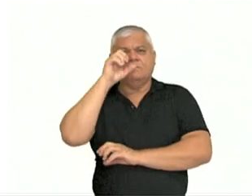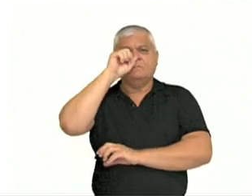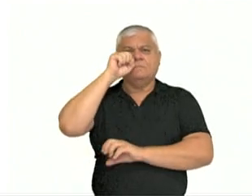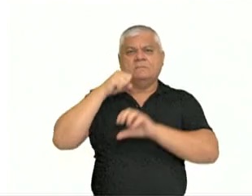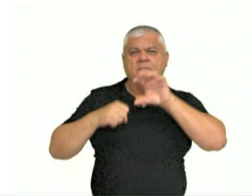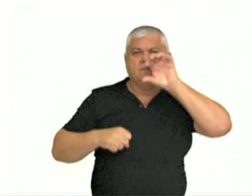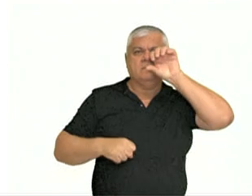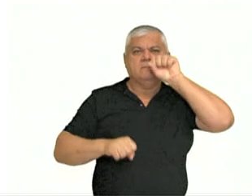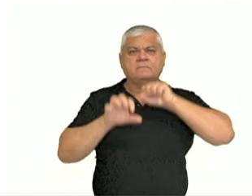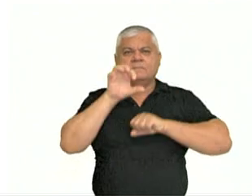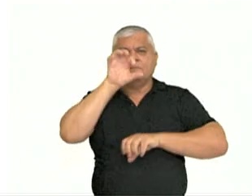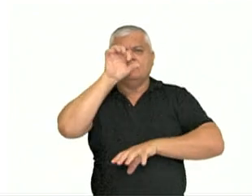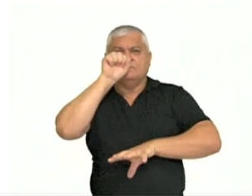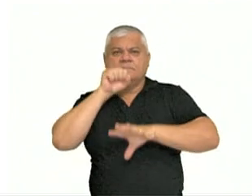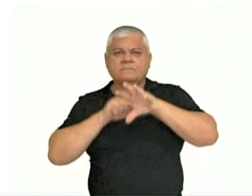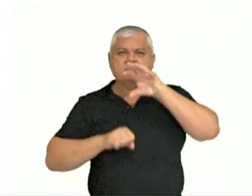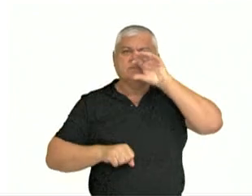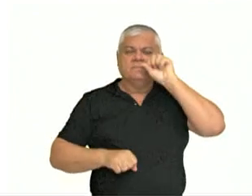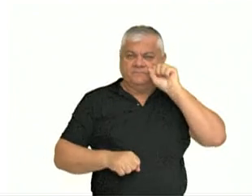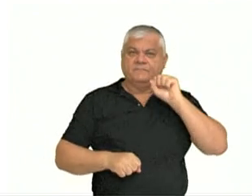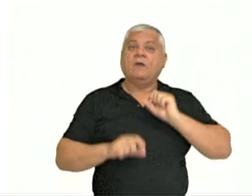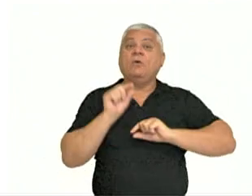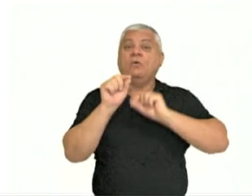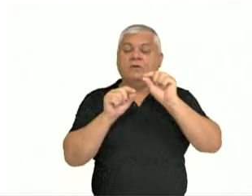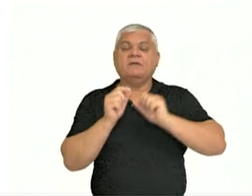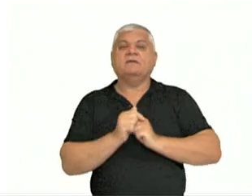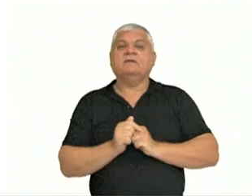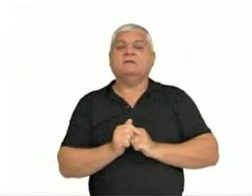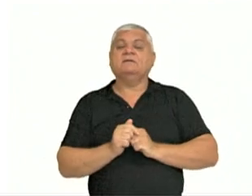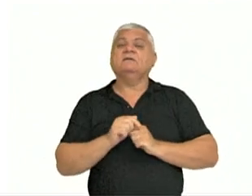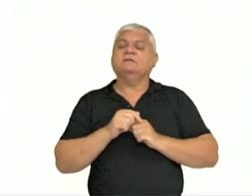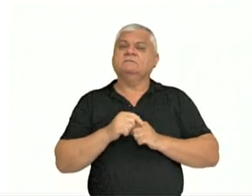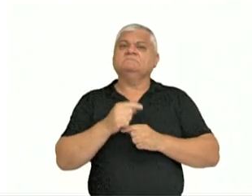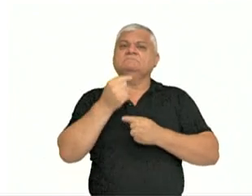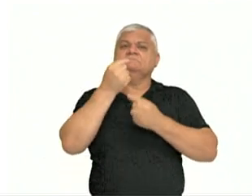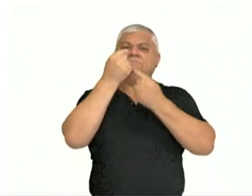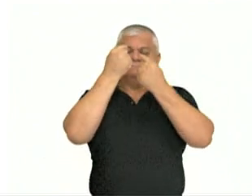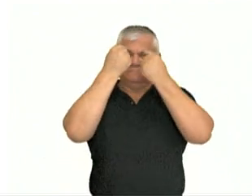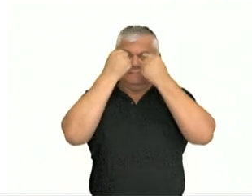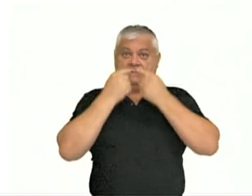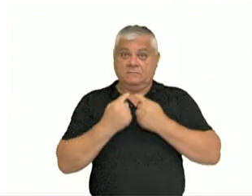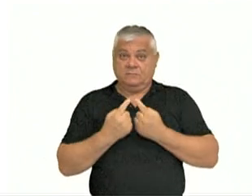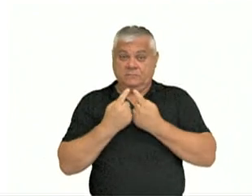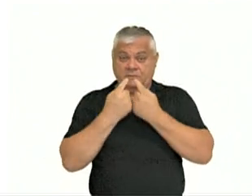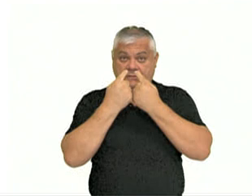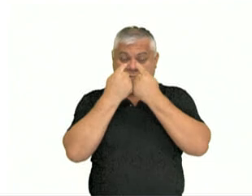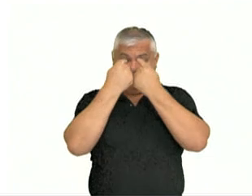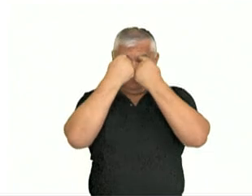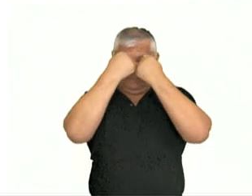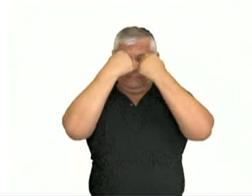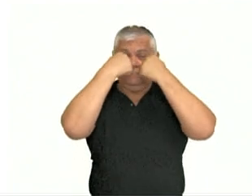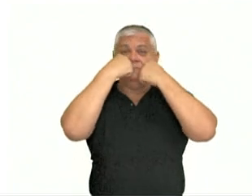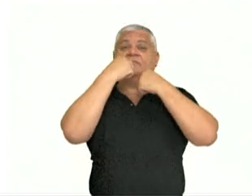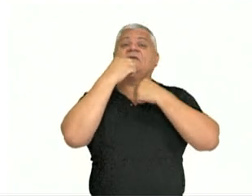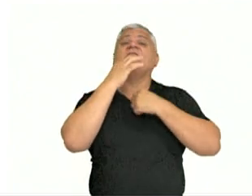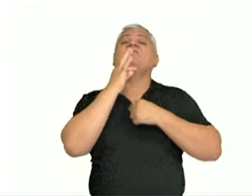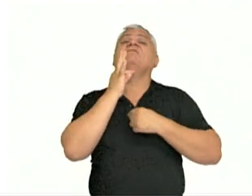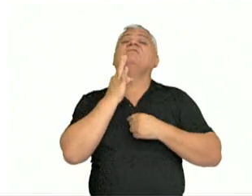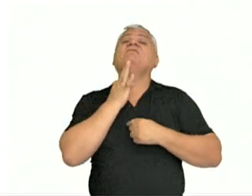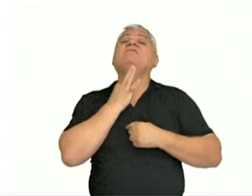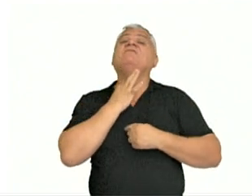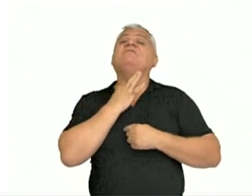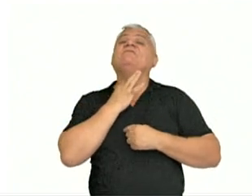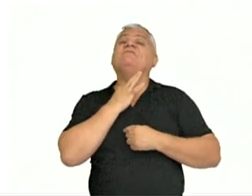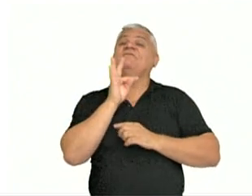cavidades. Essas cavidades, elas vão desde as nossas narinas até a faringe, tá?